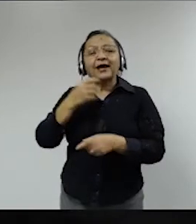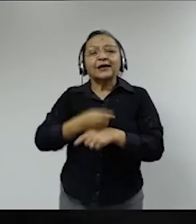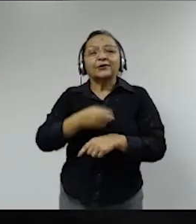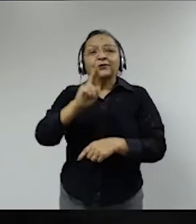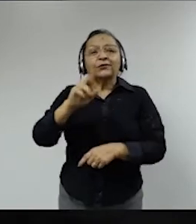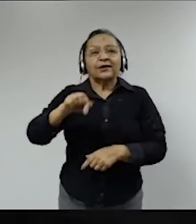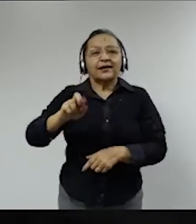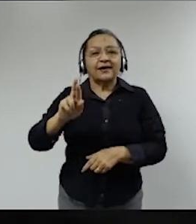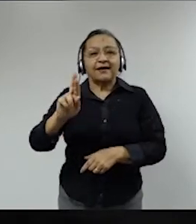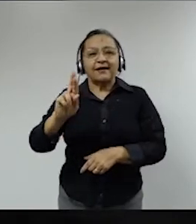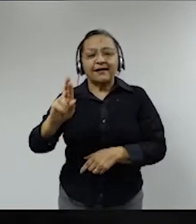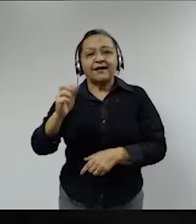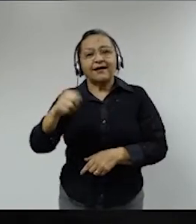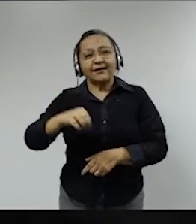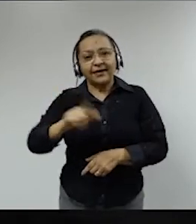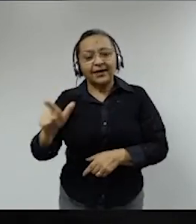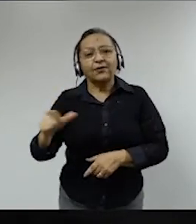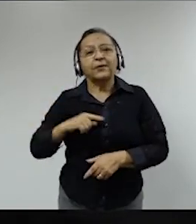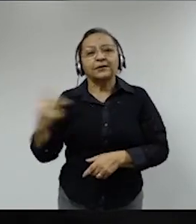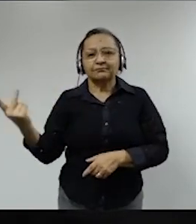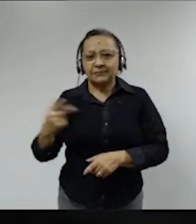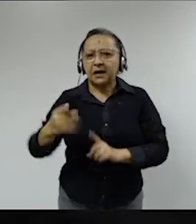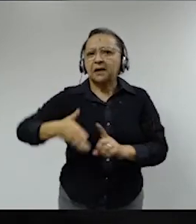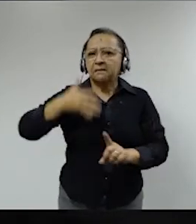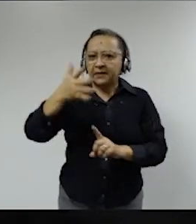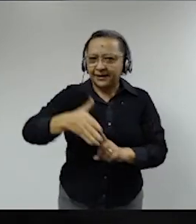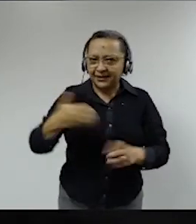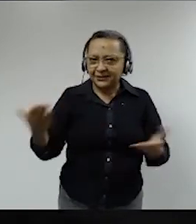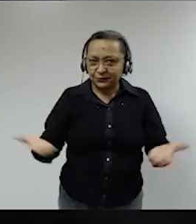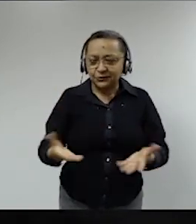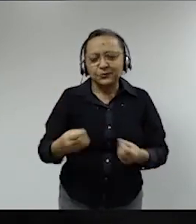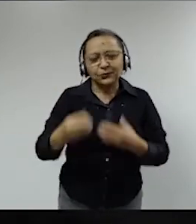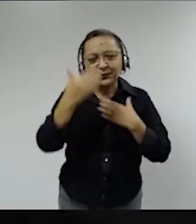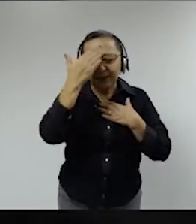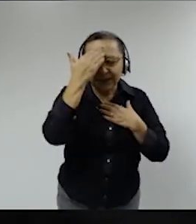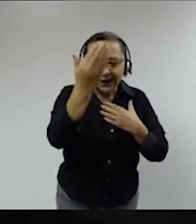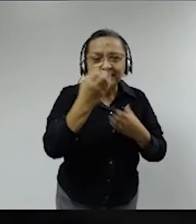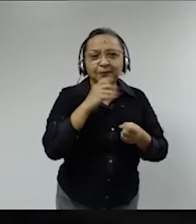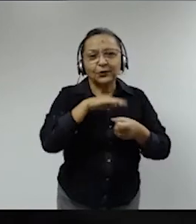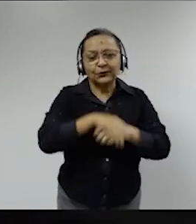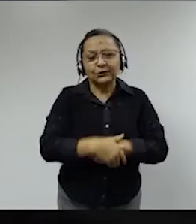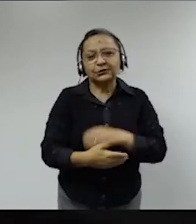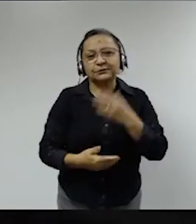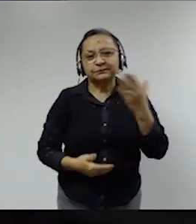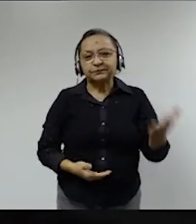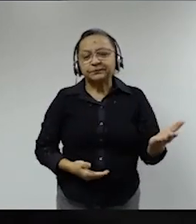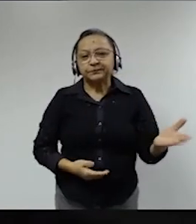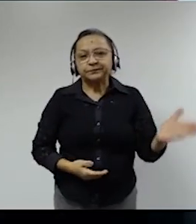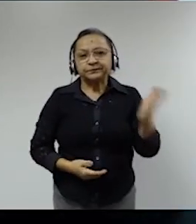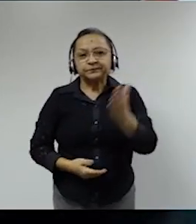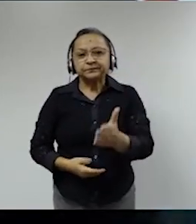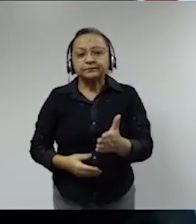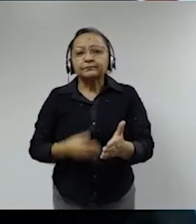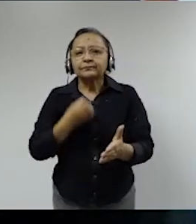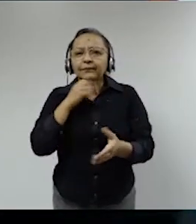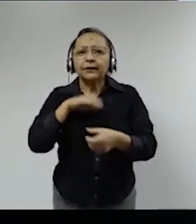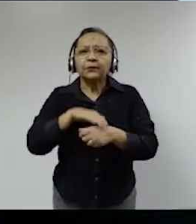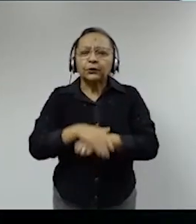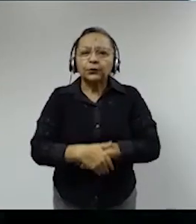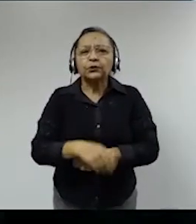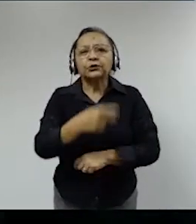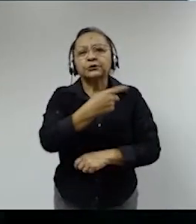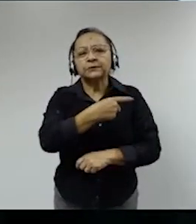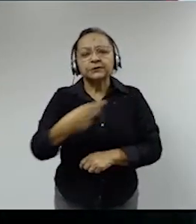Cândido pelo debate que tivemos hoje. Muito obrigado, muito boa noite. Boa noite,